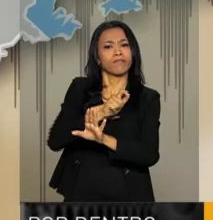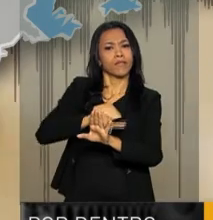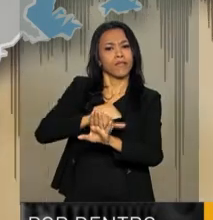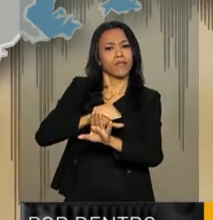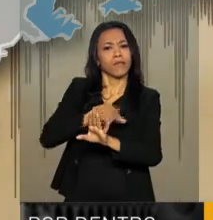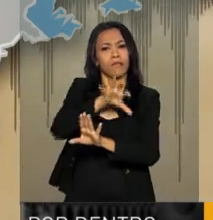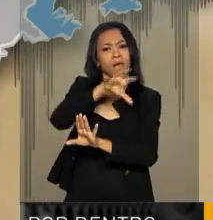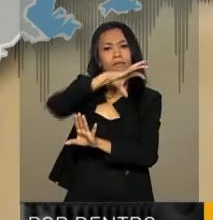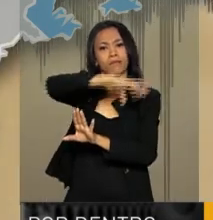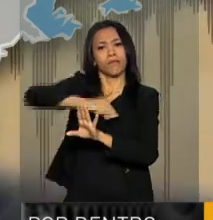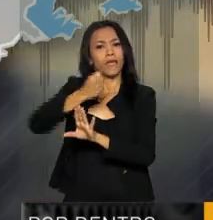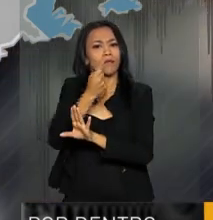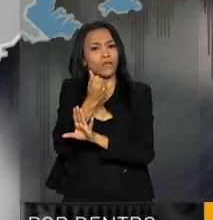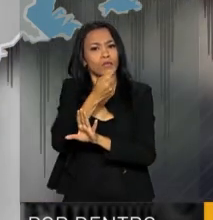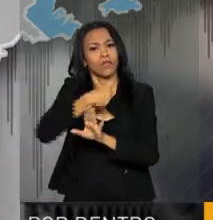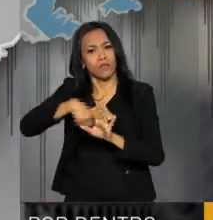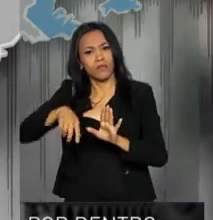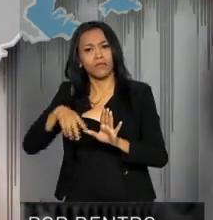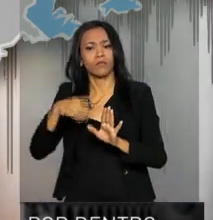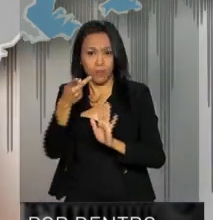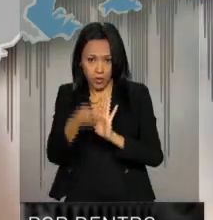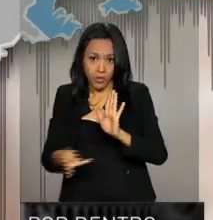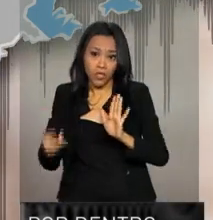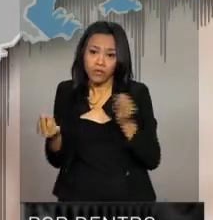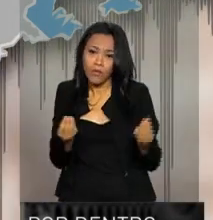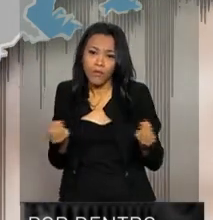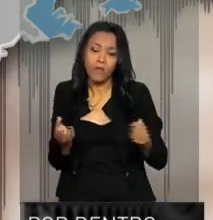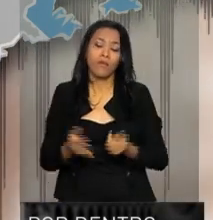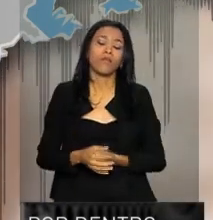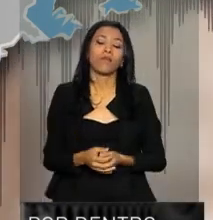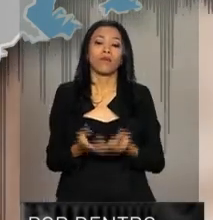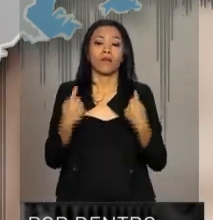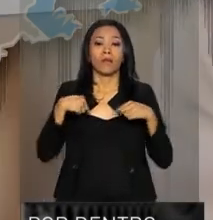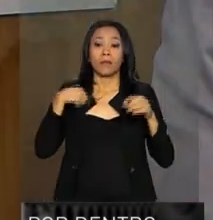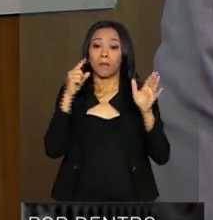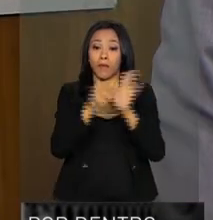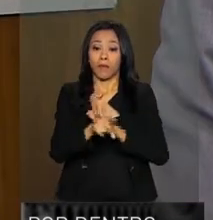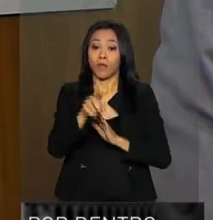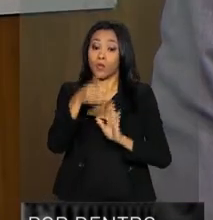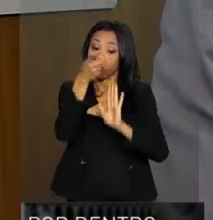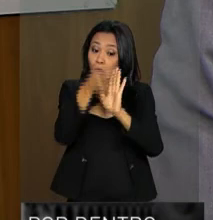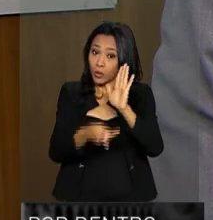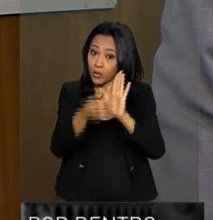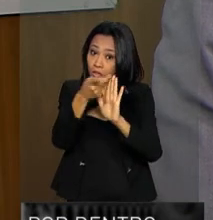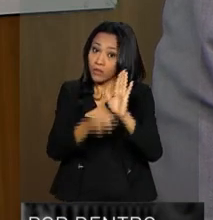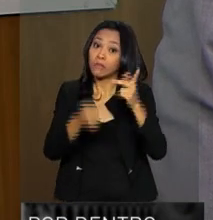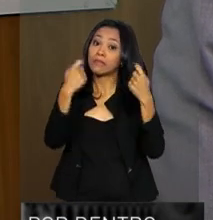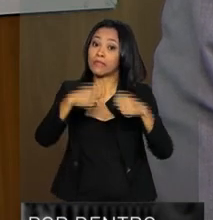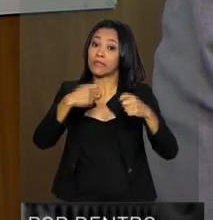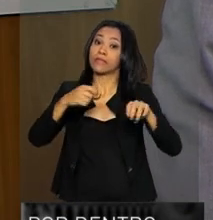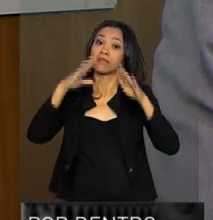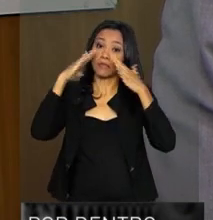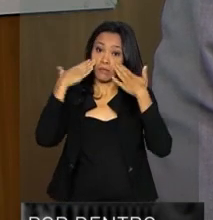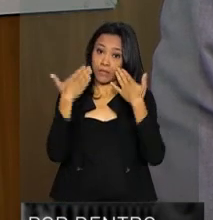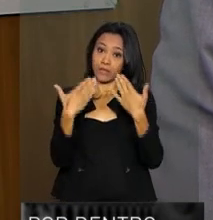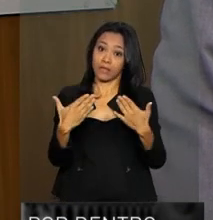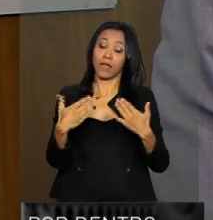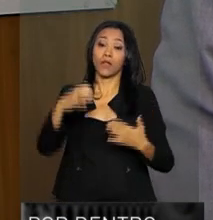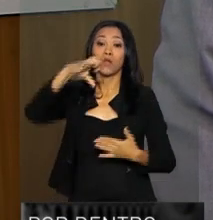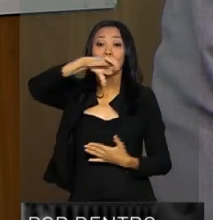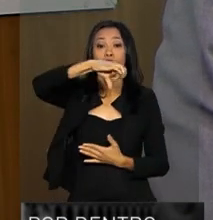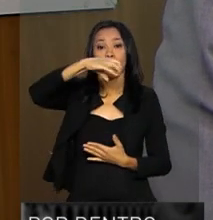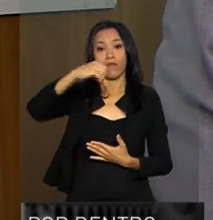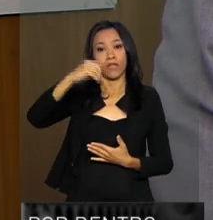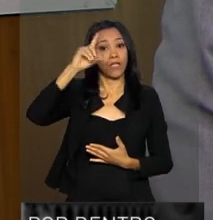captação de recursos andré nós solicitamos que os projetos sejam apresentados com pelo menos 90 dias